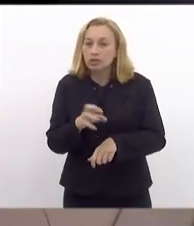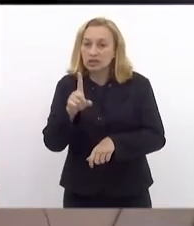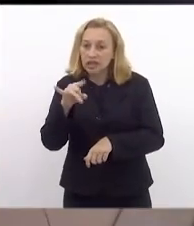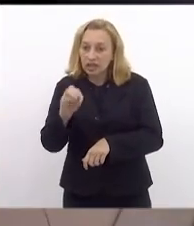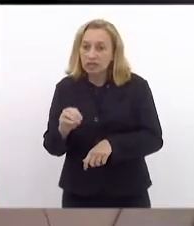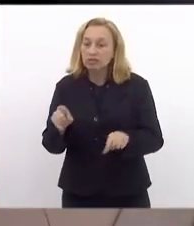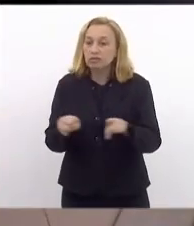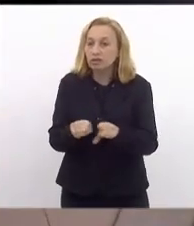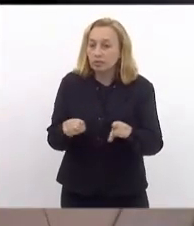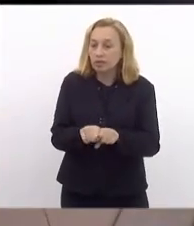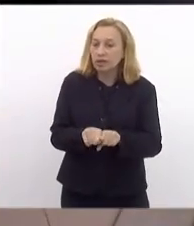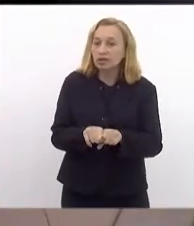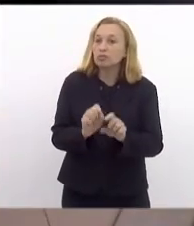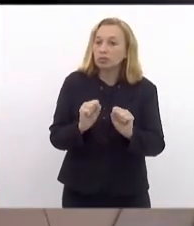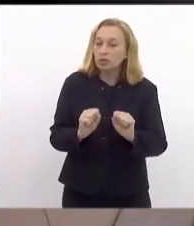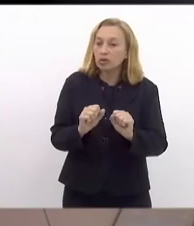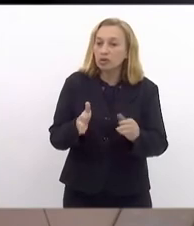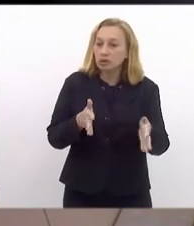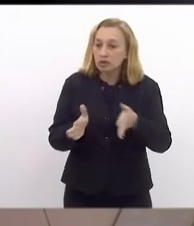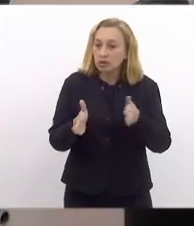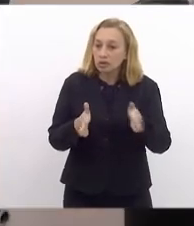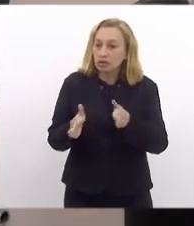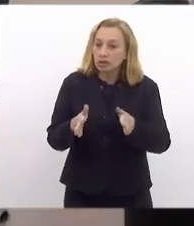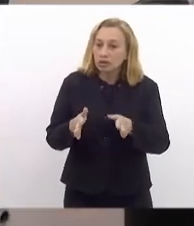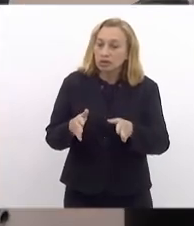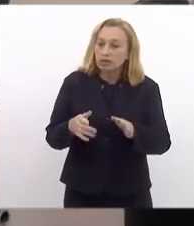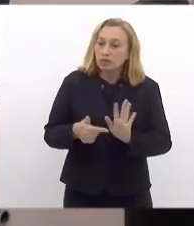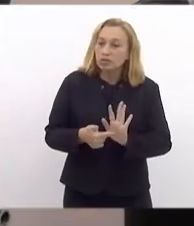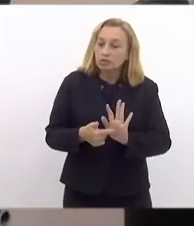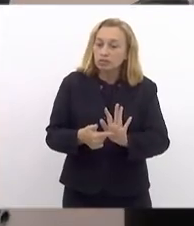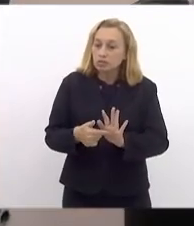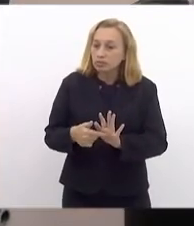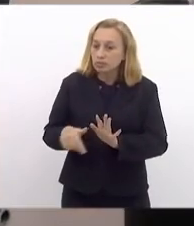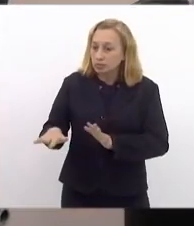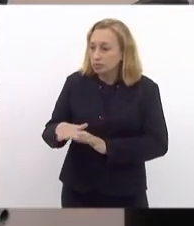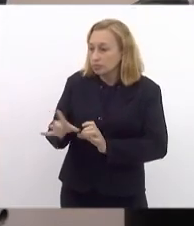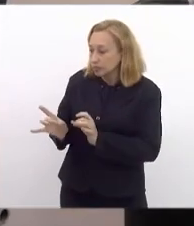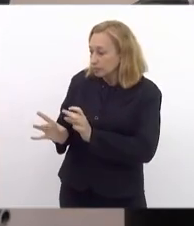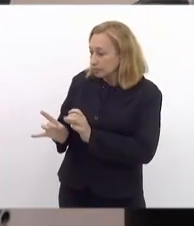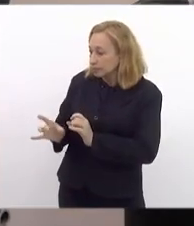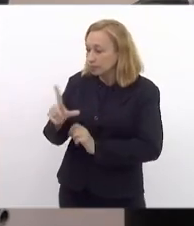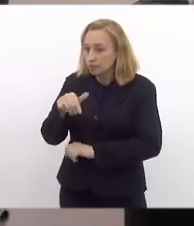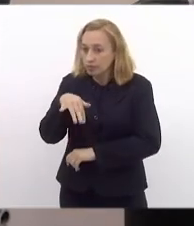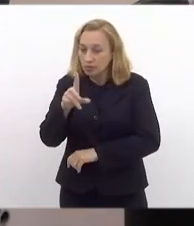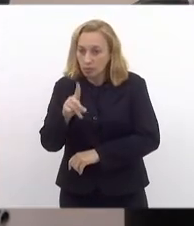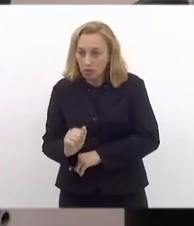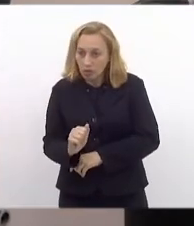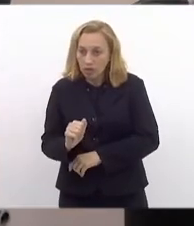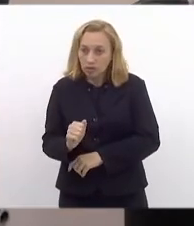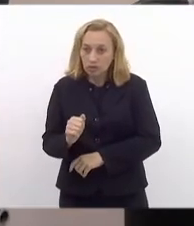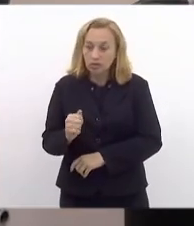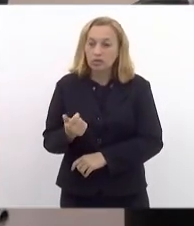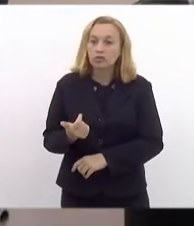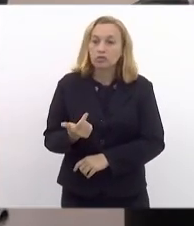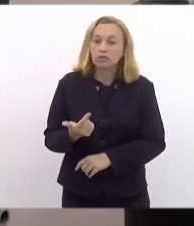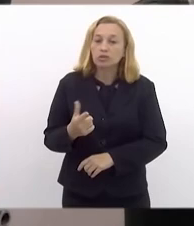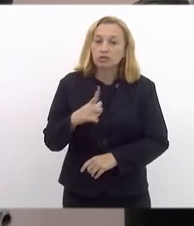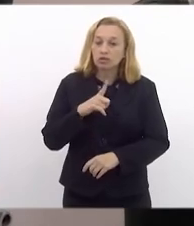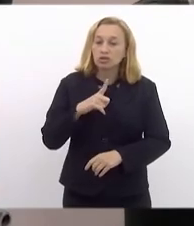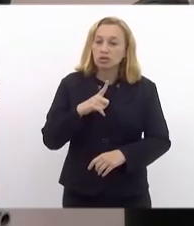nesse período pode trazer aqui o que é que o comércio da Moda faturava em